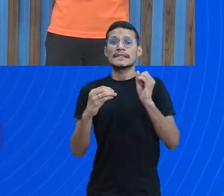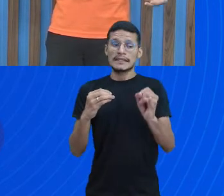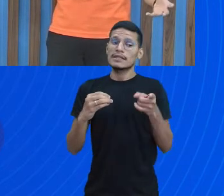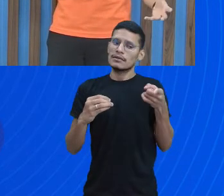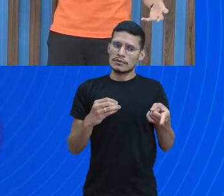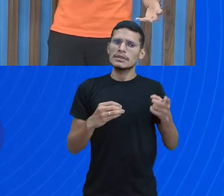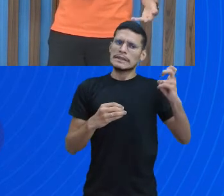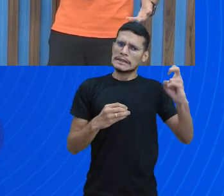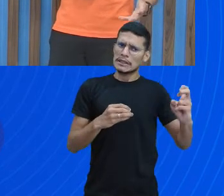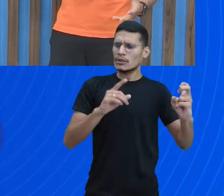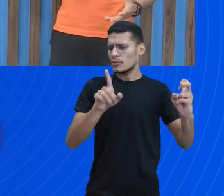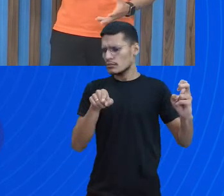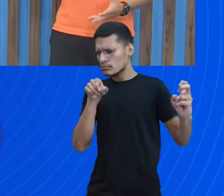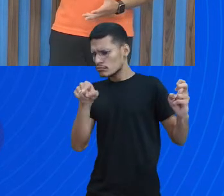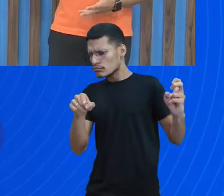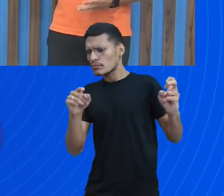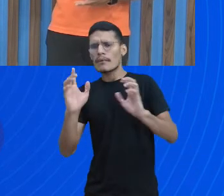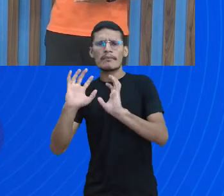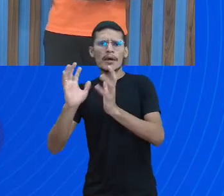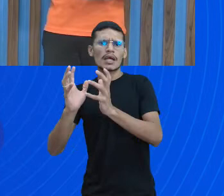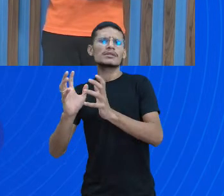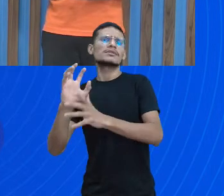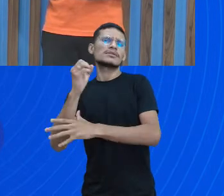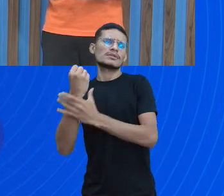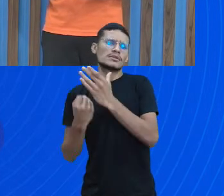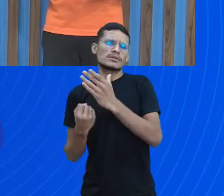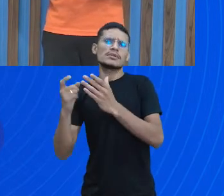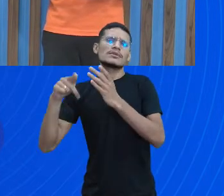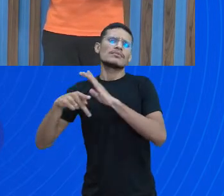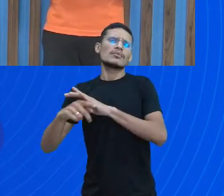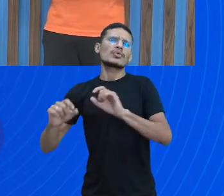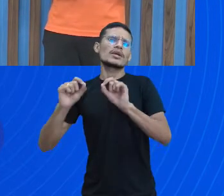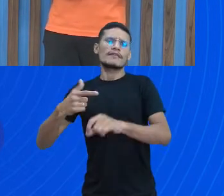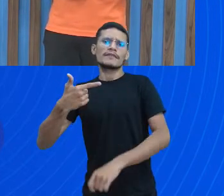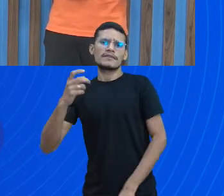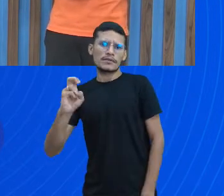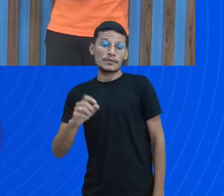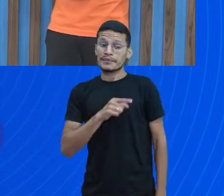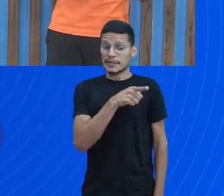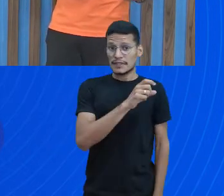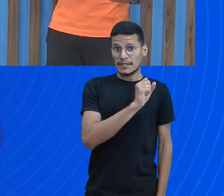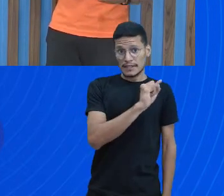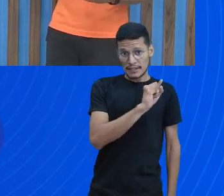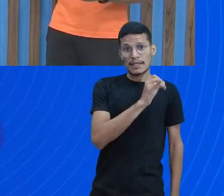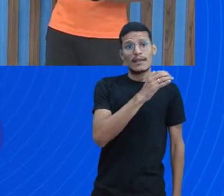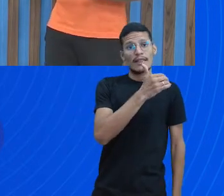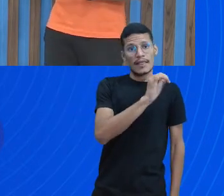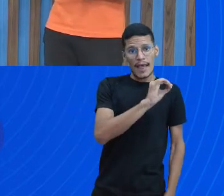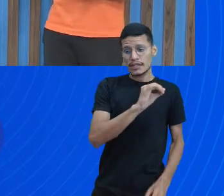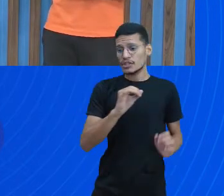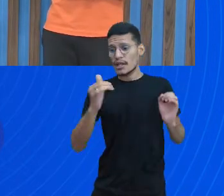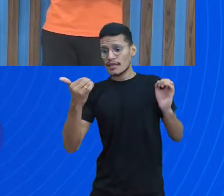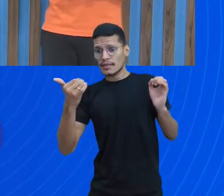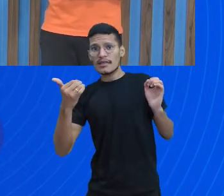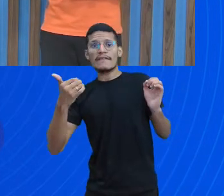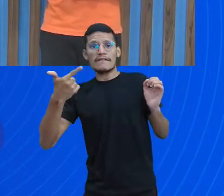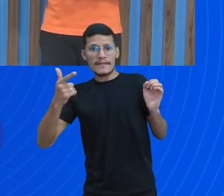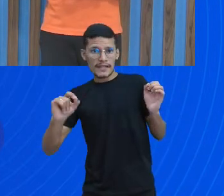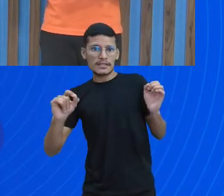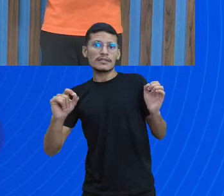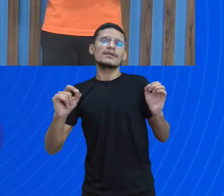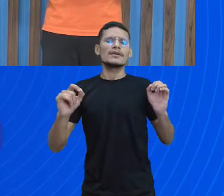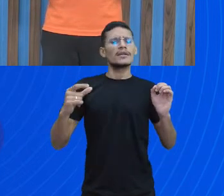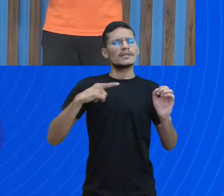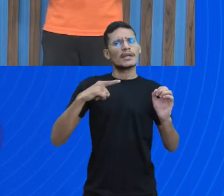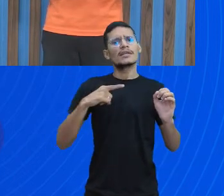for igual a 5, a bola de basquete é igual a 25. Se a bola de vôlei for 10, a bola de basquete é igual a 20.